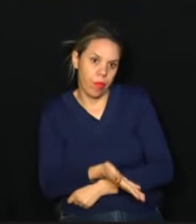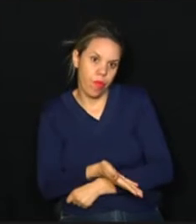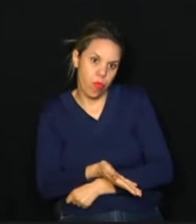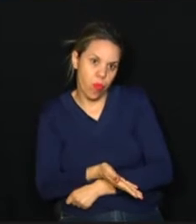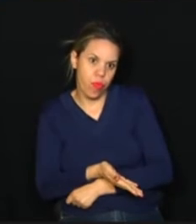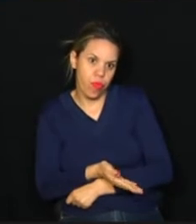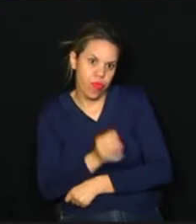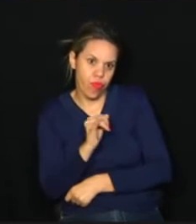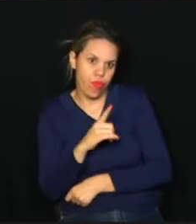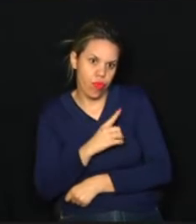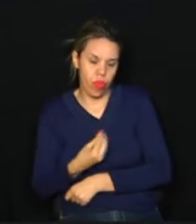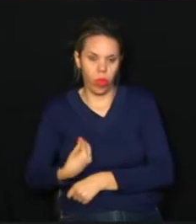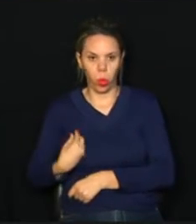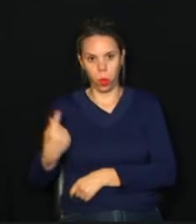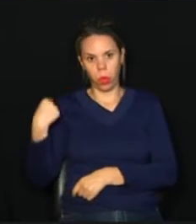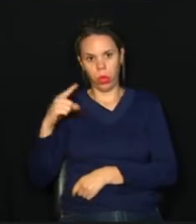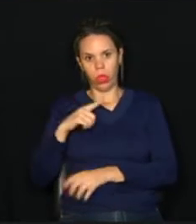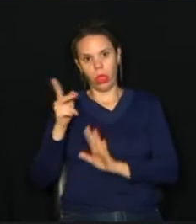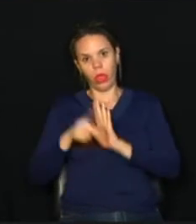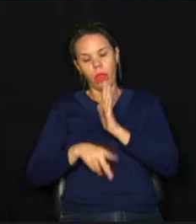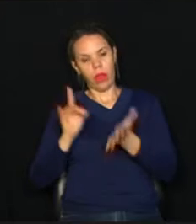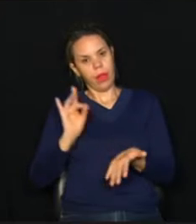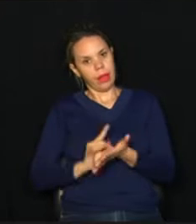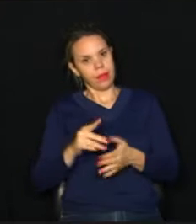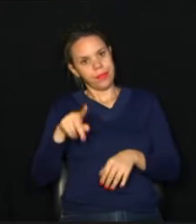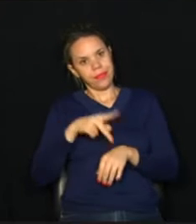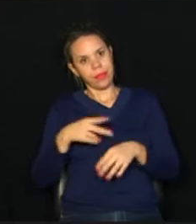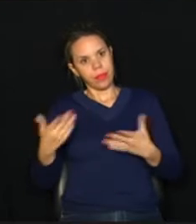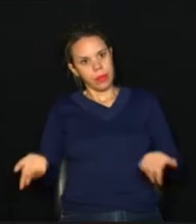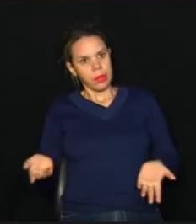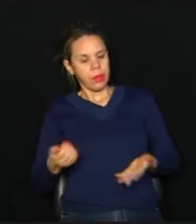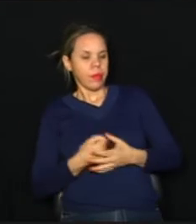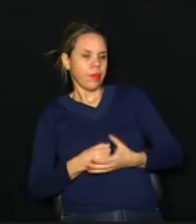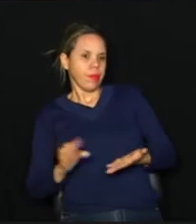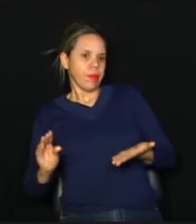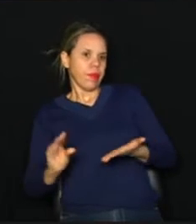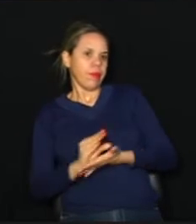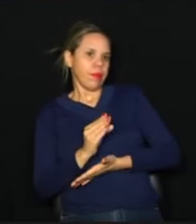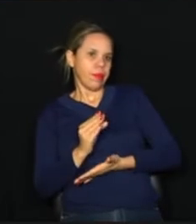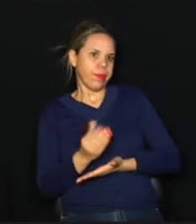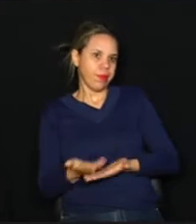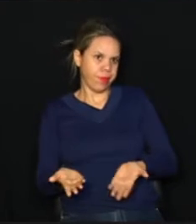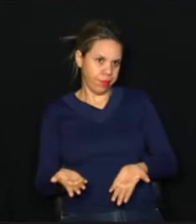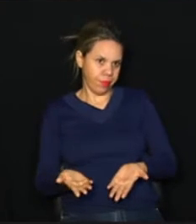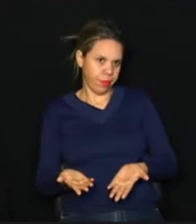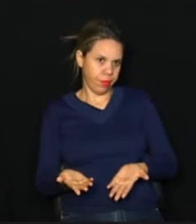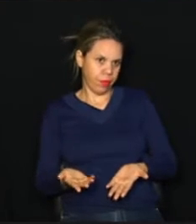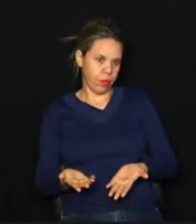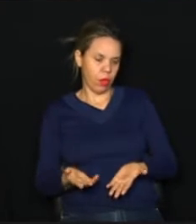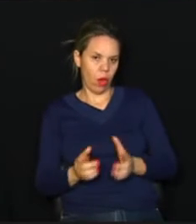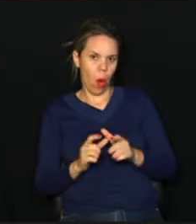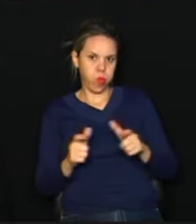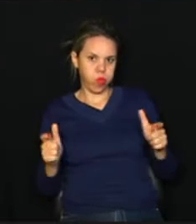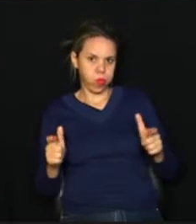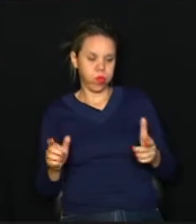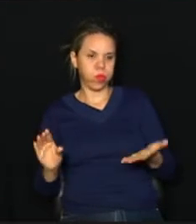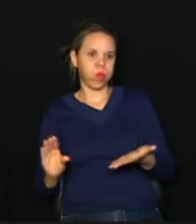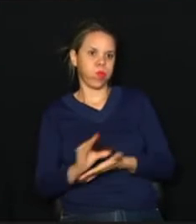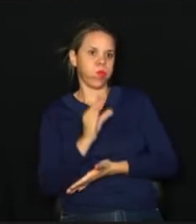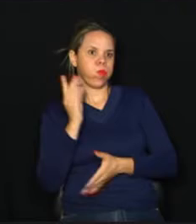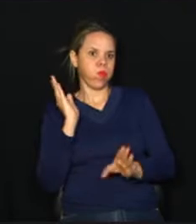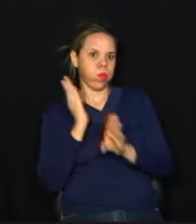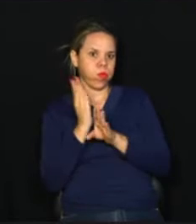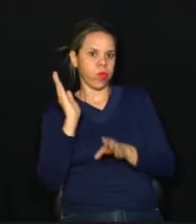Se a gente tivesse um projeto de fato no país, com investimentos mais robustos, a gente já teria